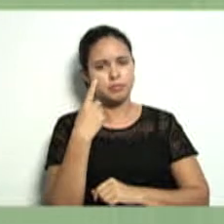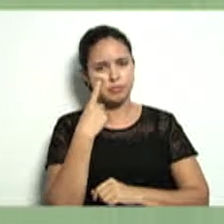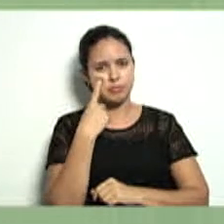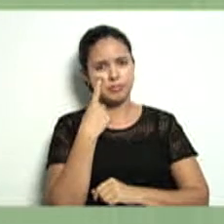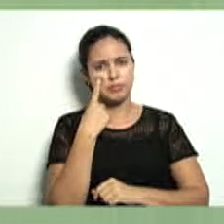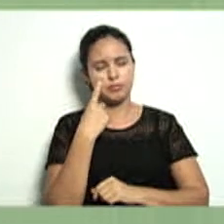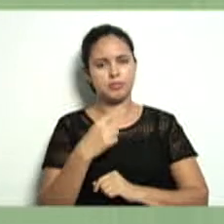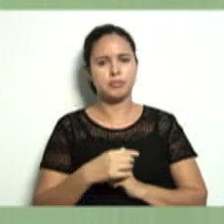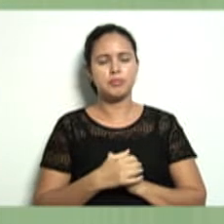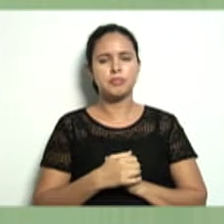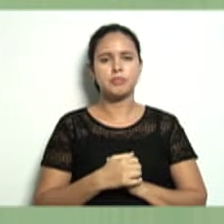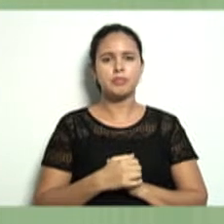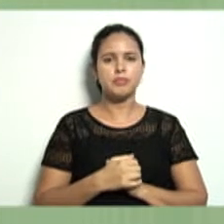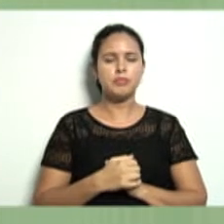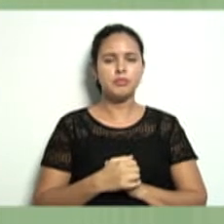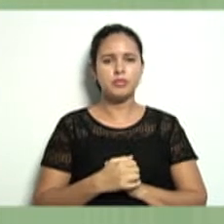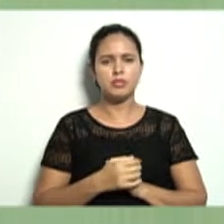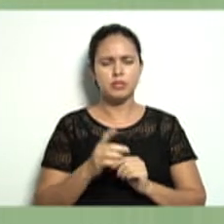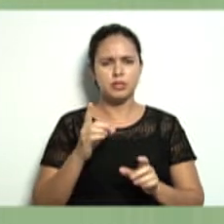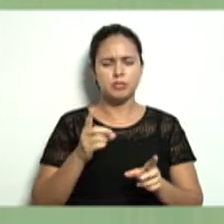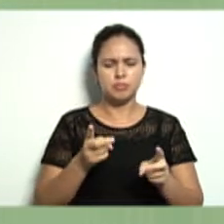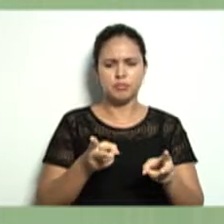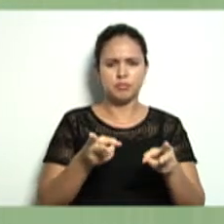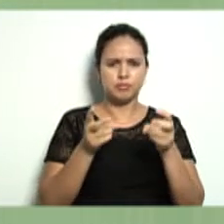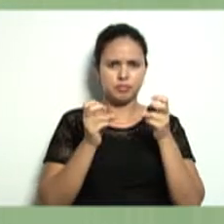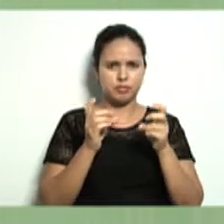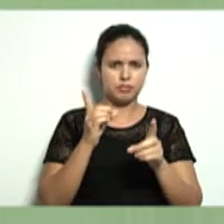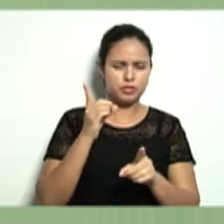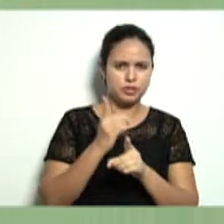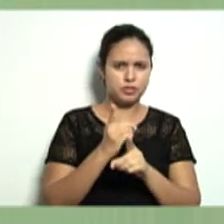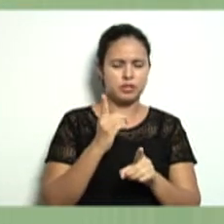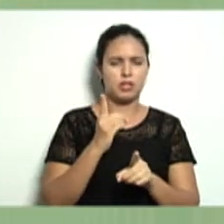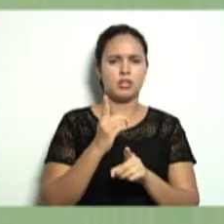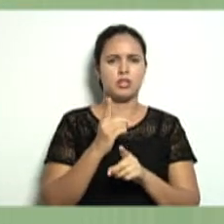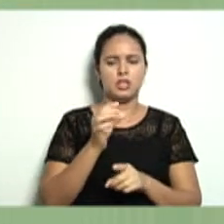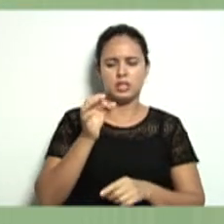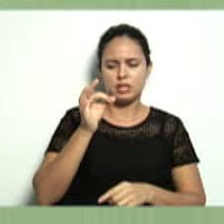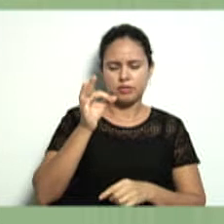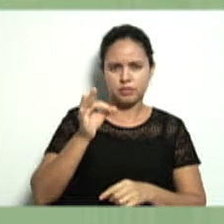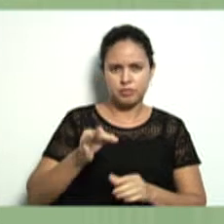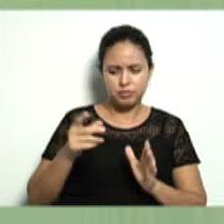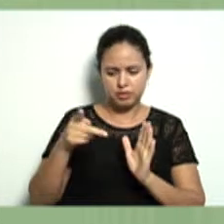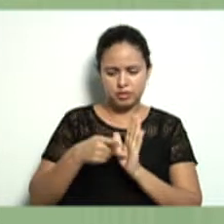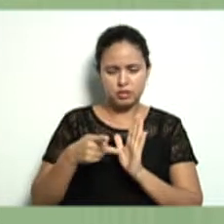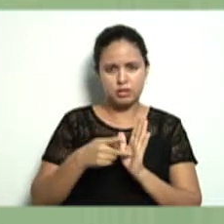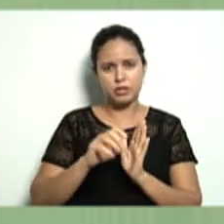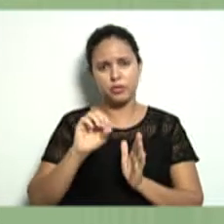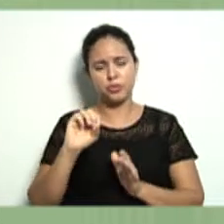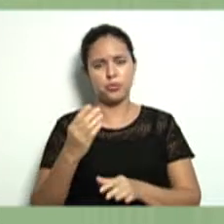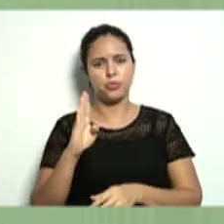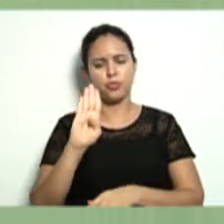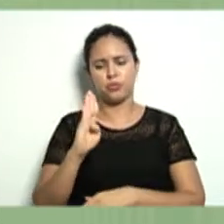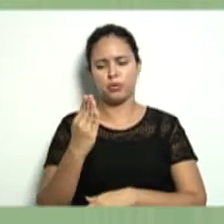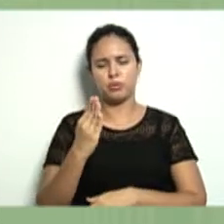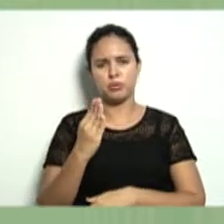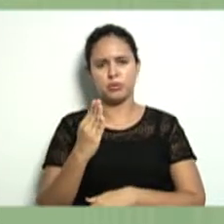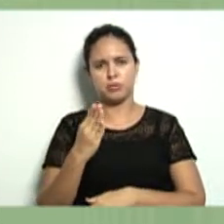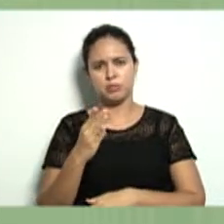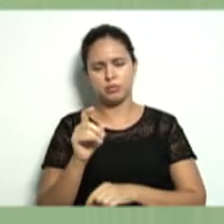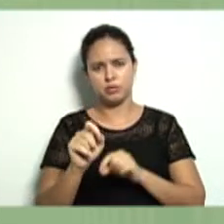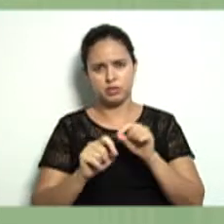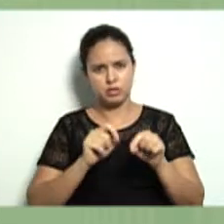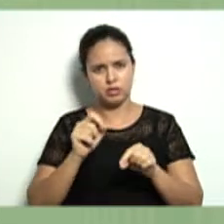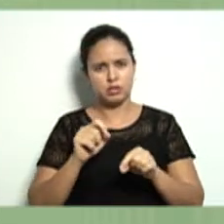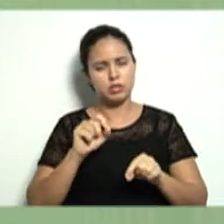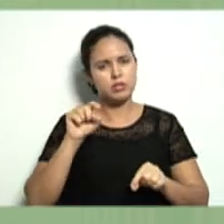uma questão que é para nós identificarmos se a afirmativa é verdadeira ou falsa. E aí, se